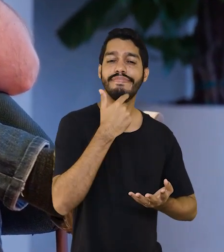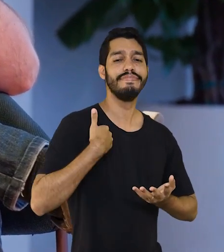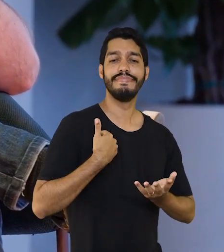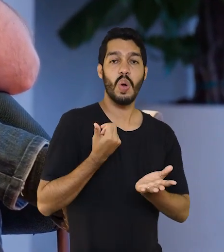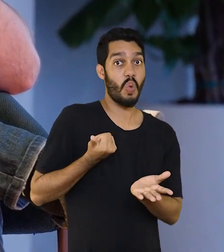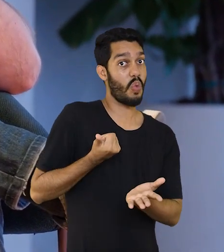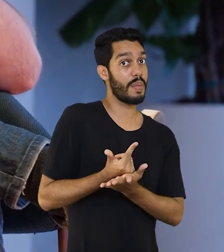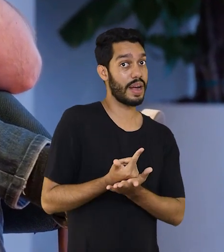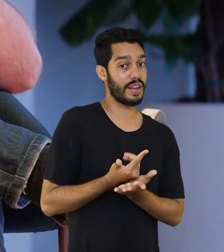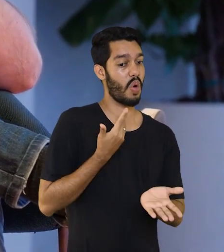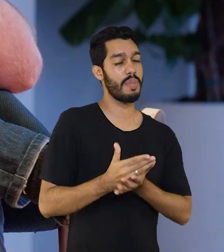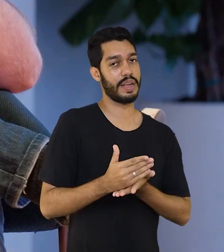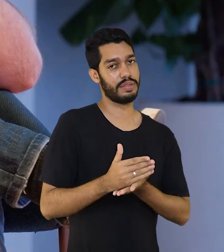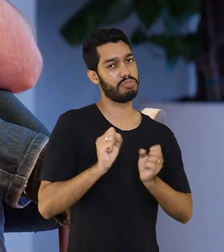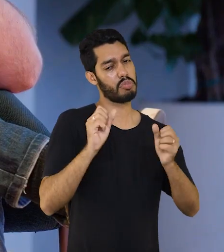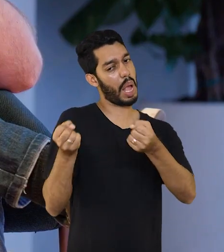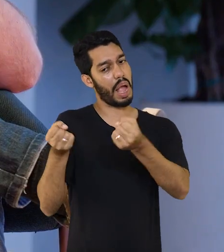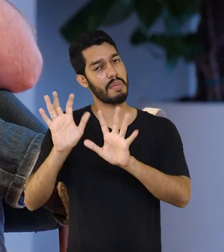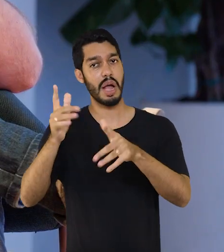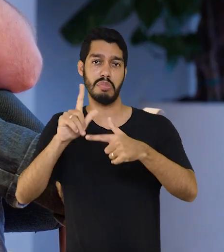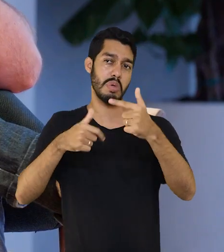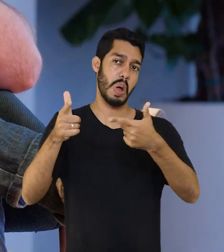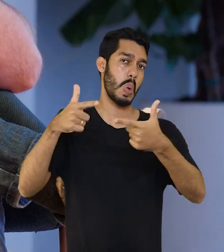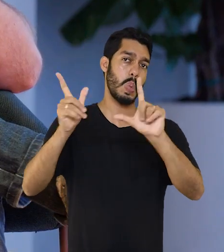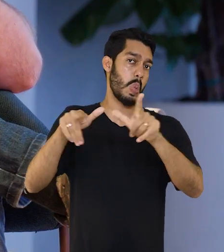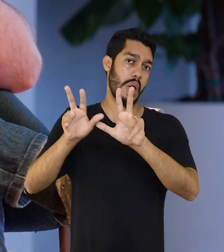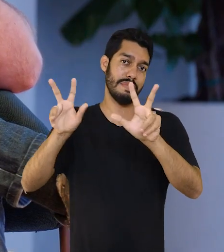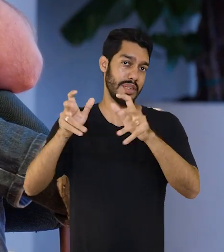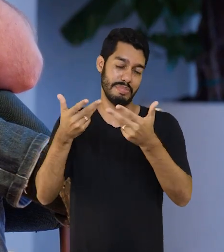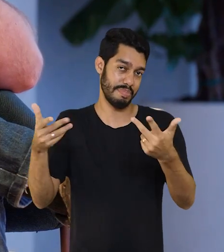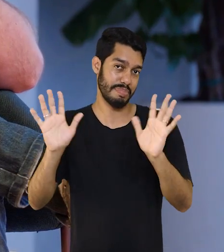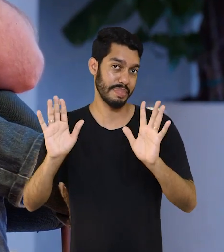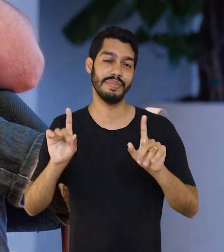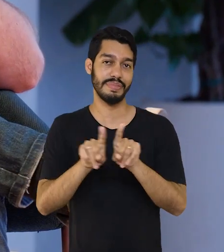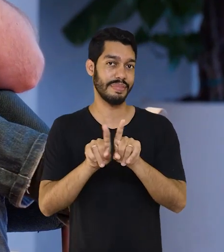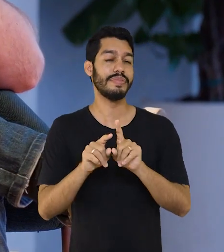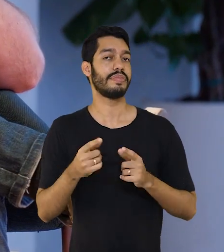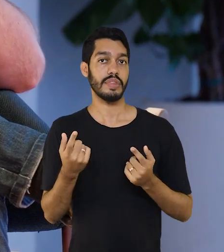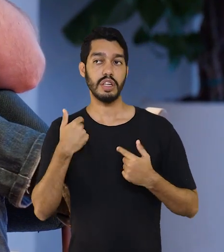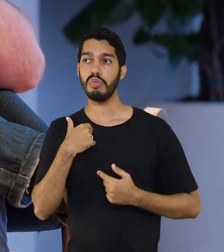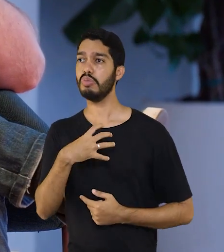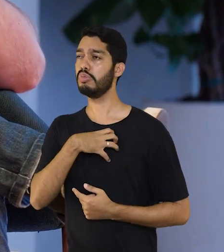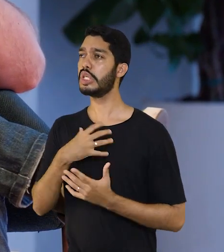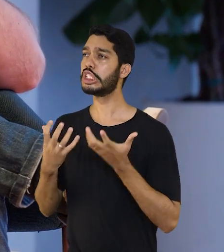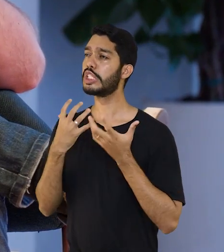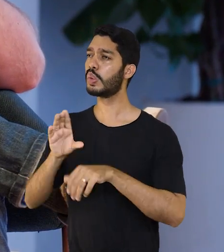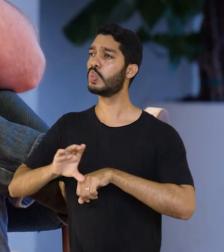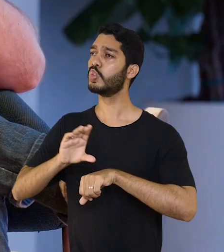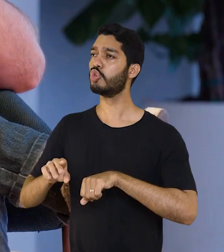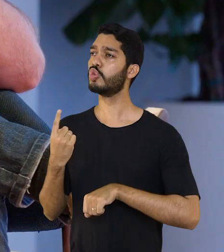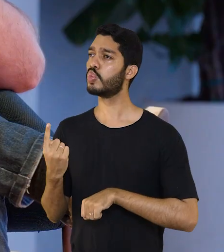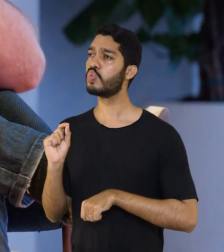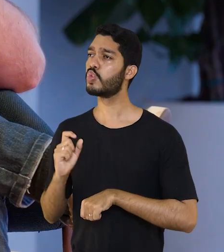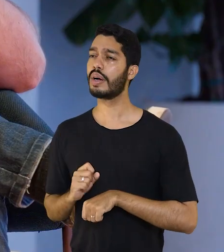acontece? Pensa que isso é a jornada de compra de qualquer pessoa. E eu estou falando de carro, poderia estar falando de qualquer produto. Cognas, faculdades todas